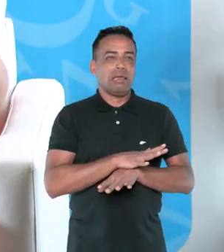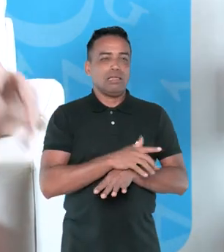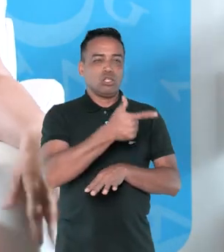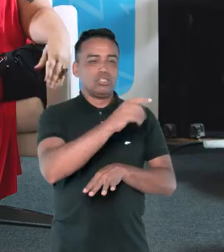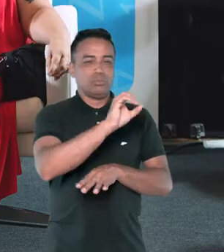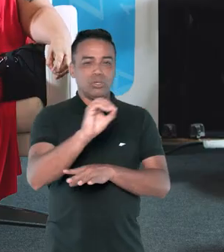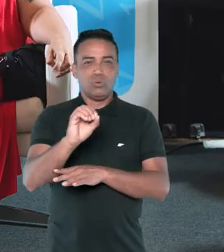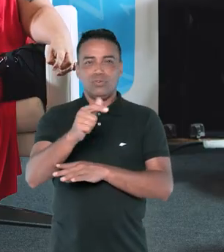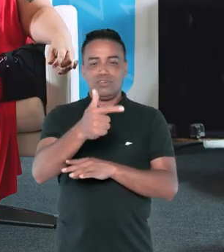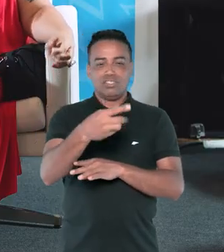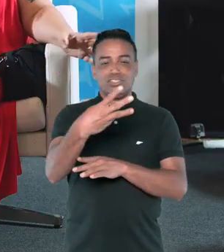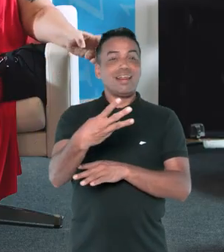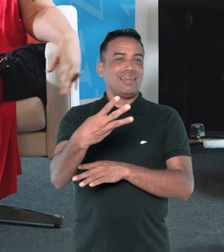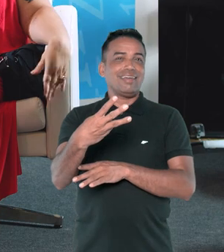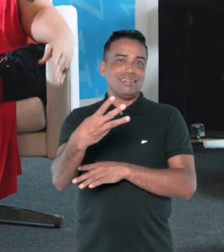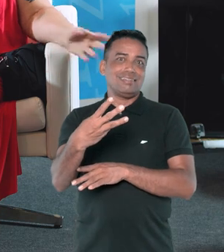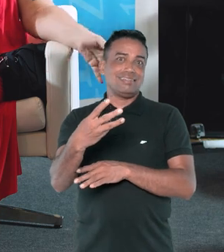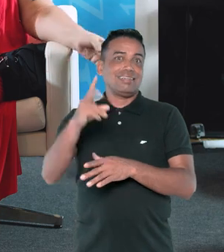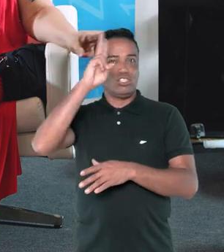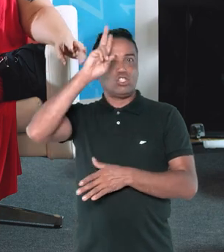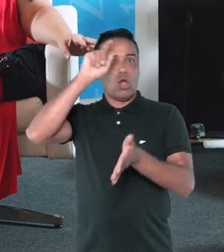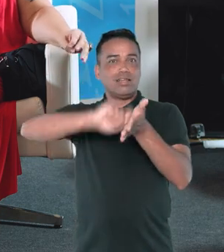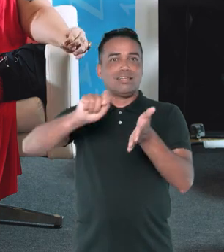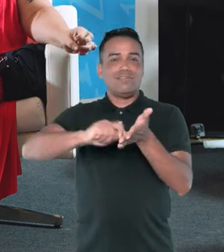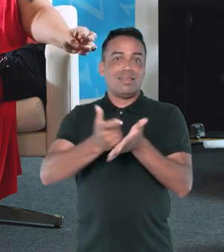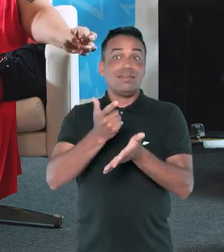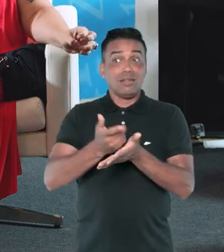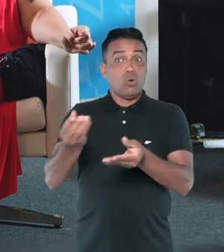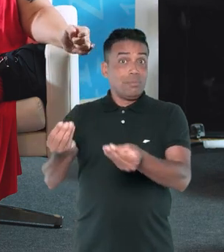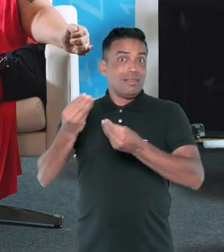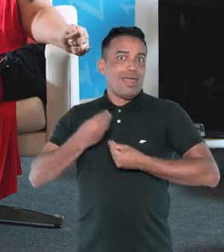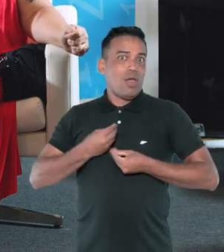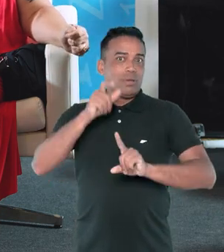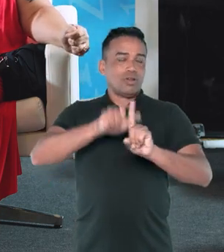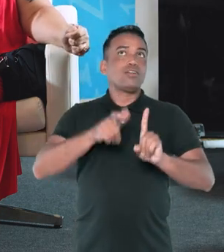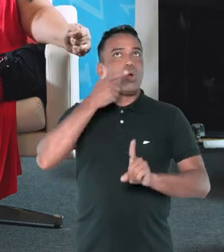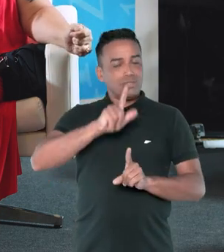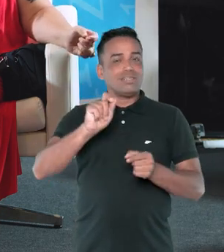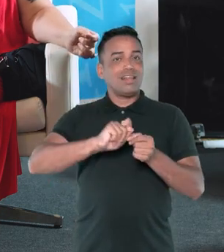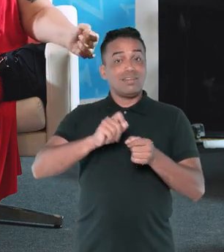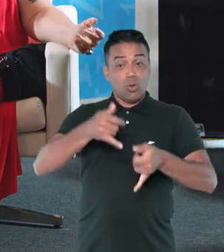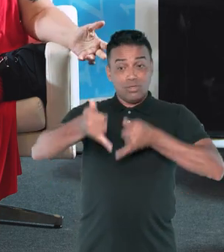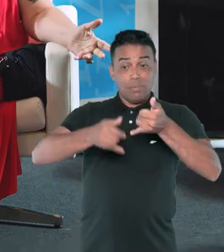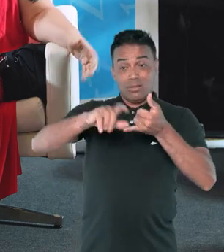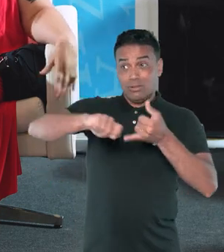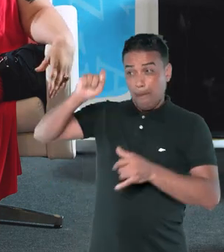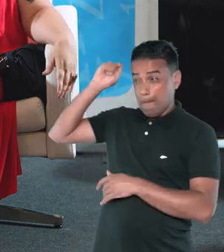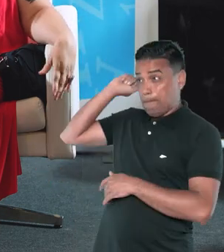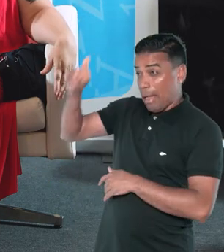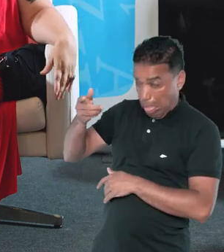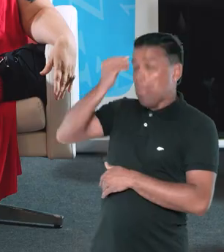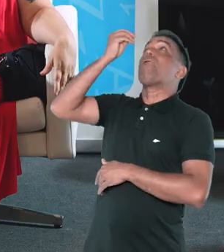2023, né, que eu terminei o livro. Então, só existe por ele. Se não fosse por essa crônica, eu tinha desistido. Agora está mancada. O canal está mancado. Eu achei muito